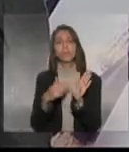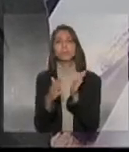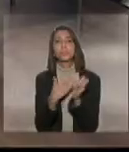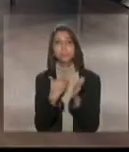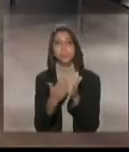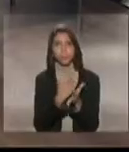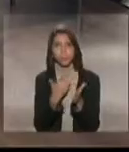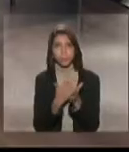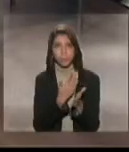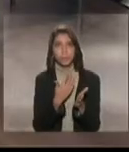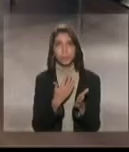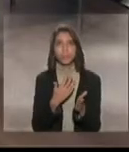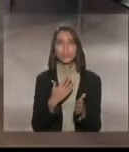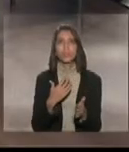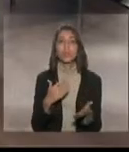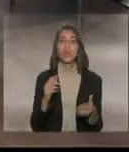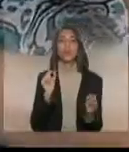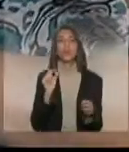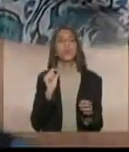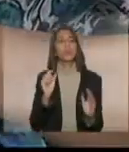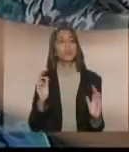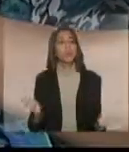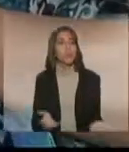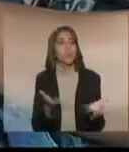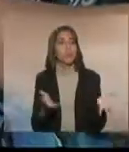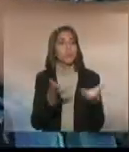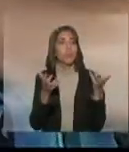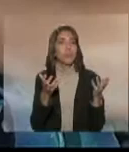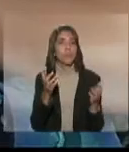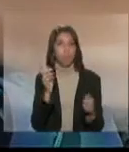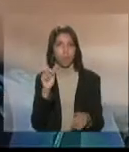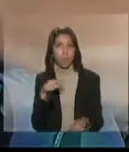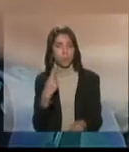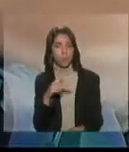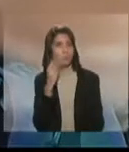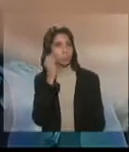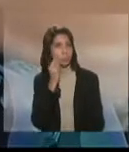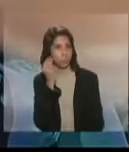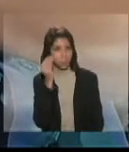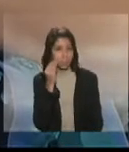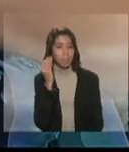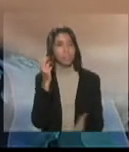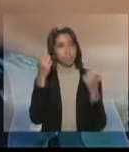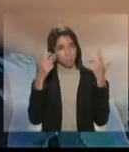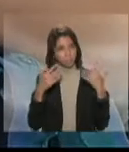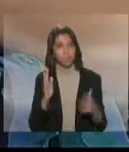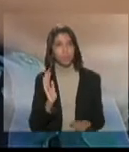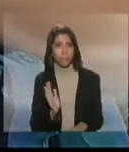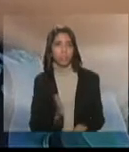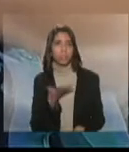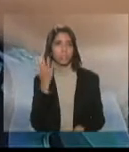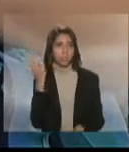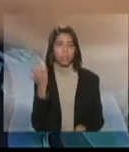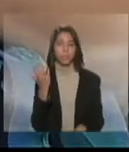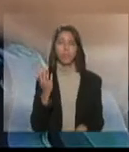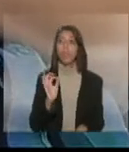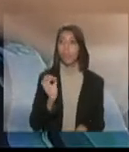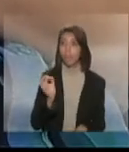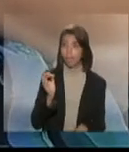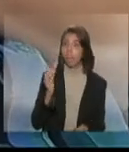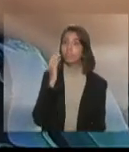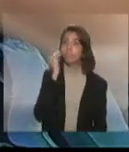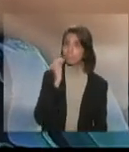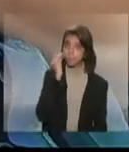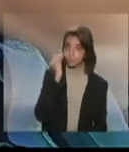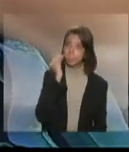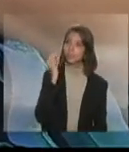livro foi uma pesquisa lei quer dizer o que motivou foi essa experiência que já falou que se passou assim é na